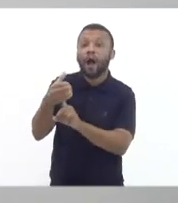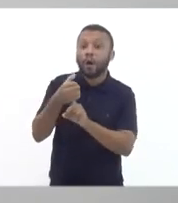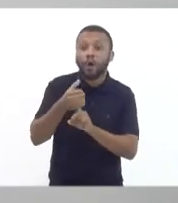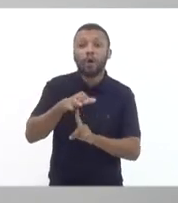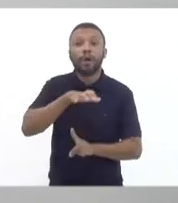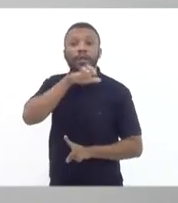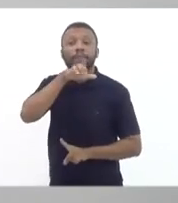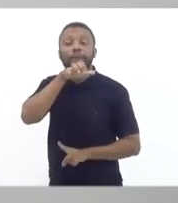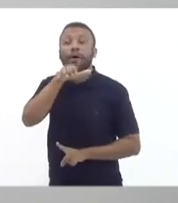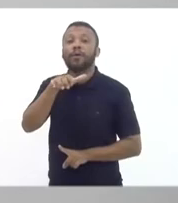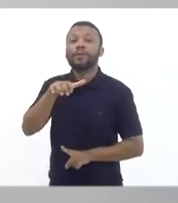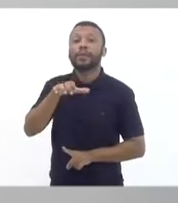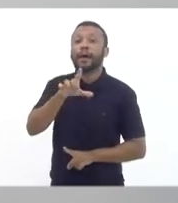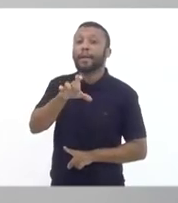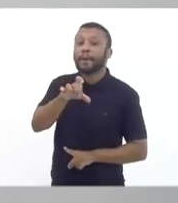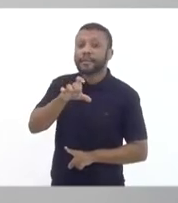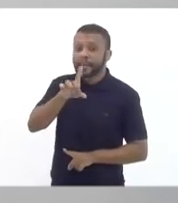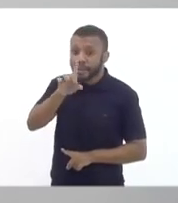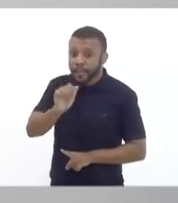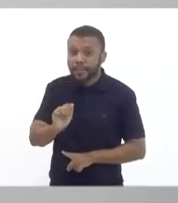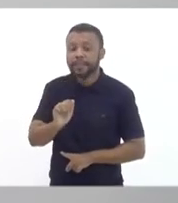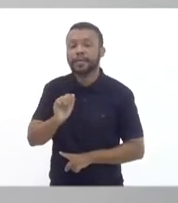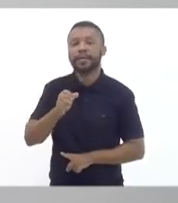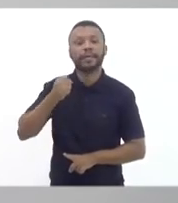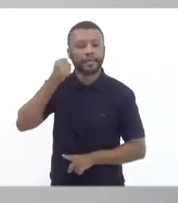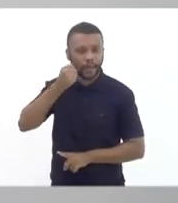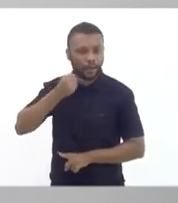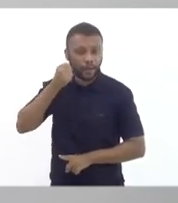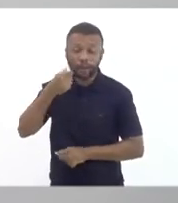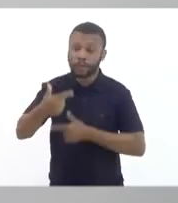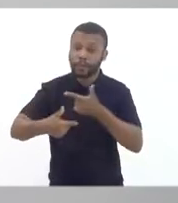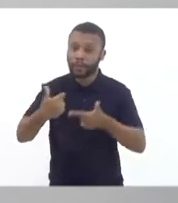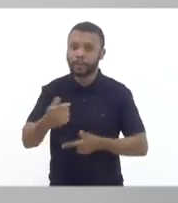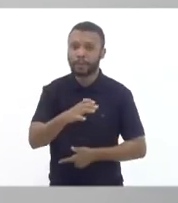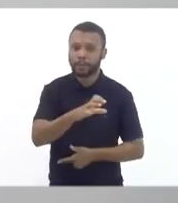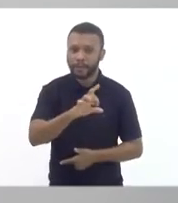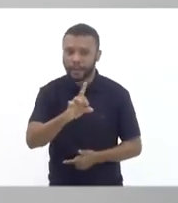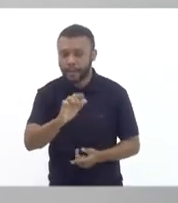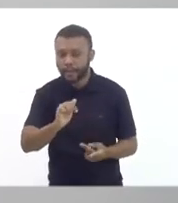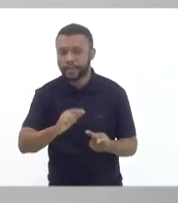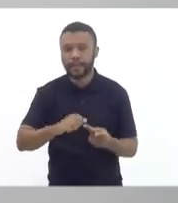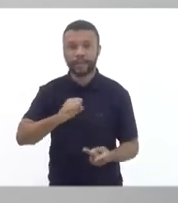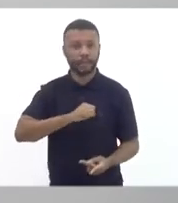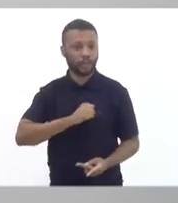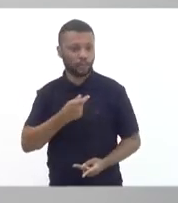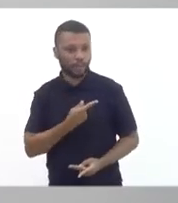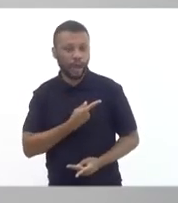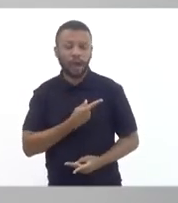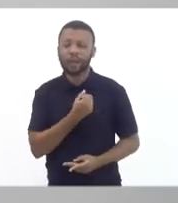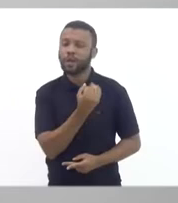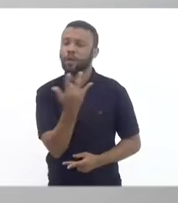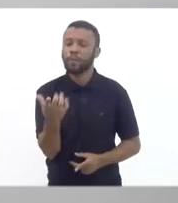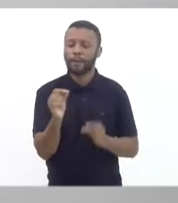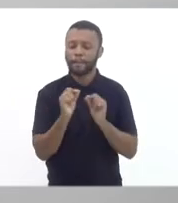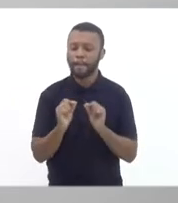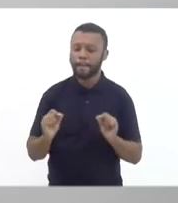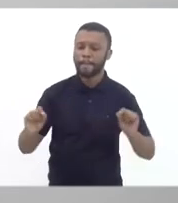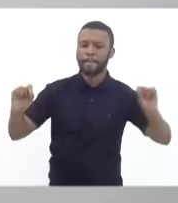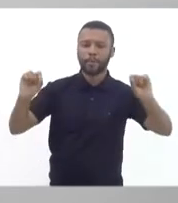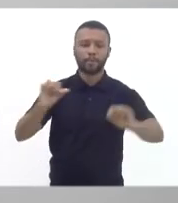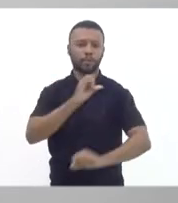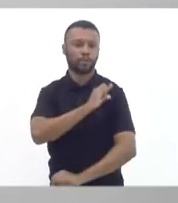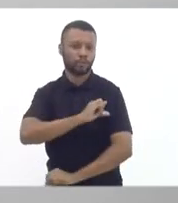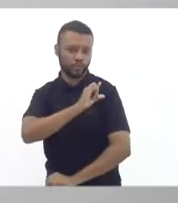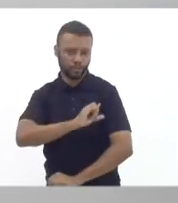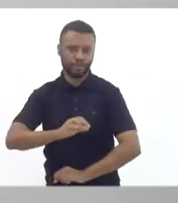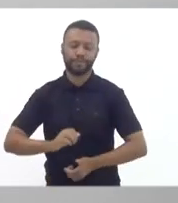Fluminense. Comecei em Saquarema, trabalho não só na Baixada, como também em São Gonçalo, em algumas áreas do Rio de Janeiro. Primeiramente, eu